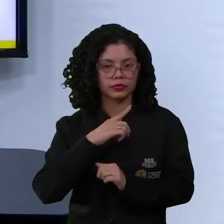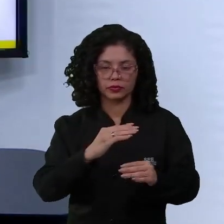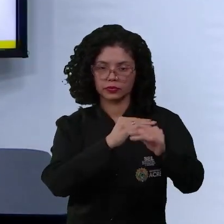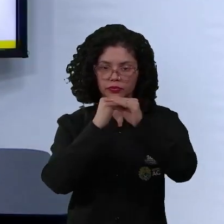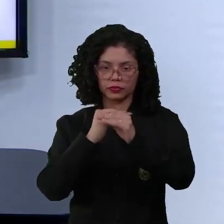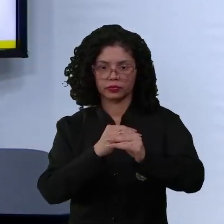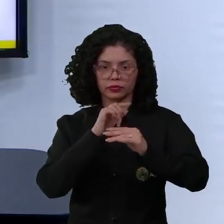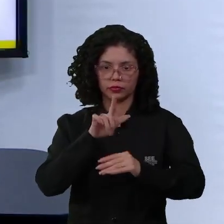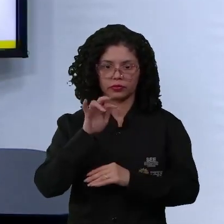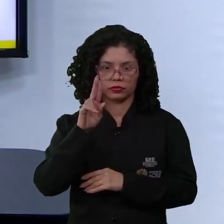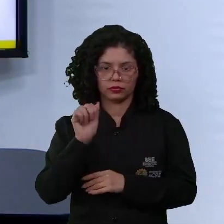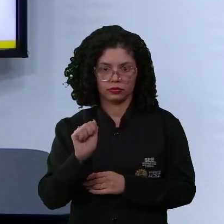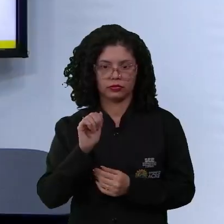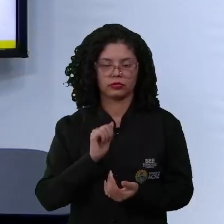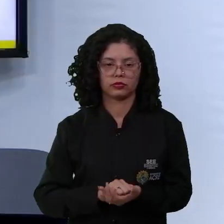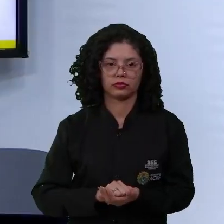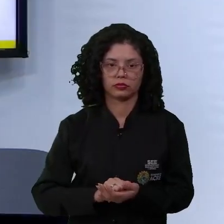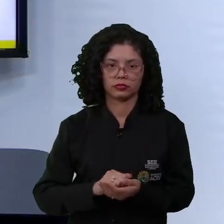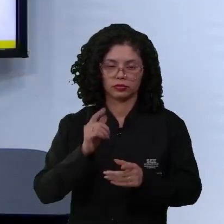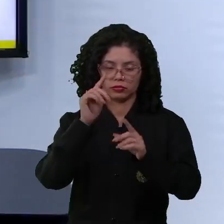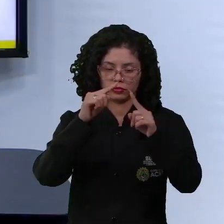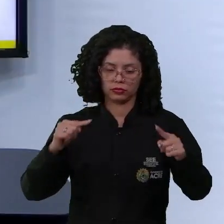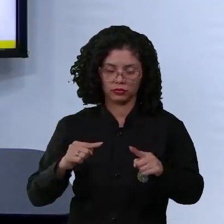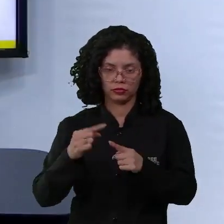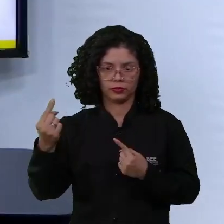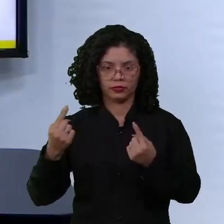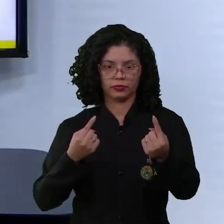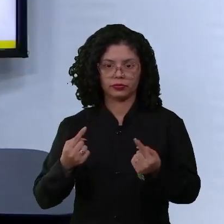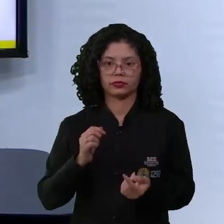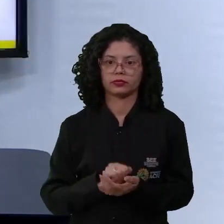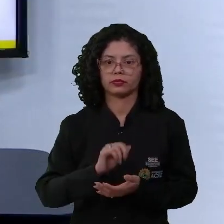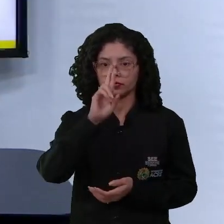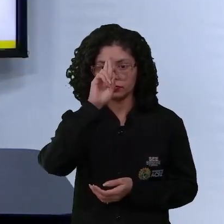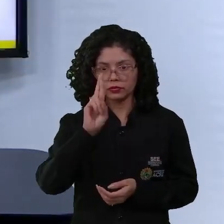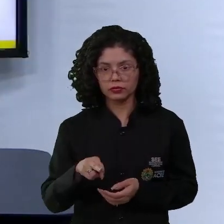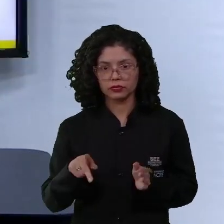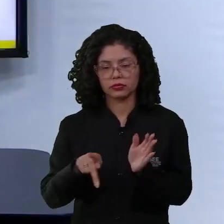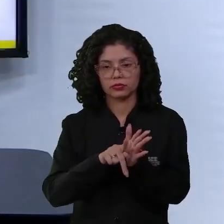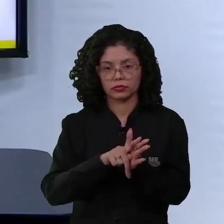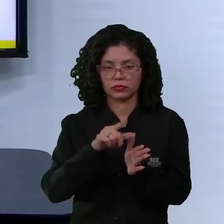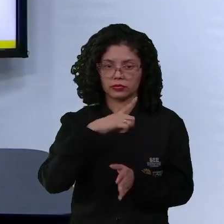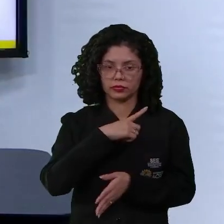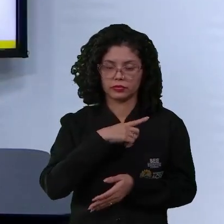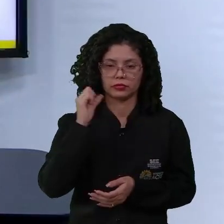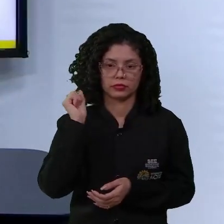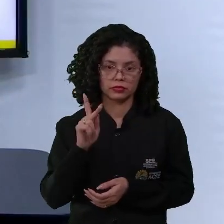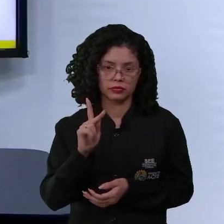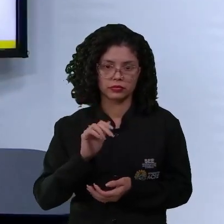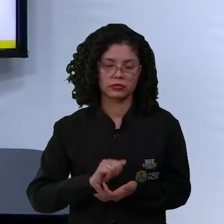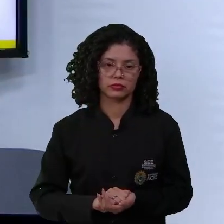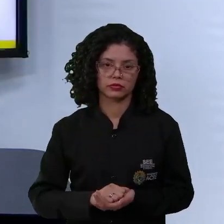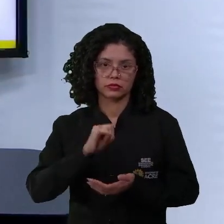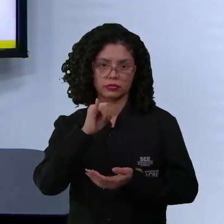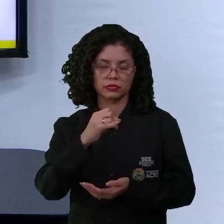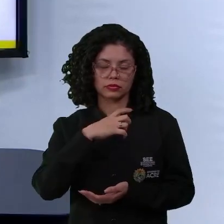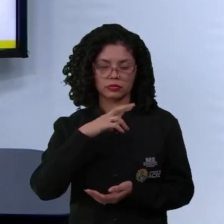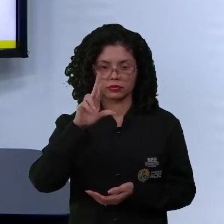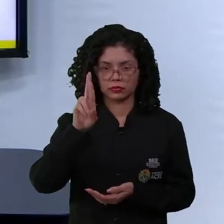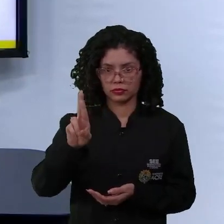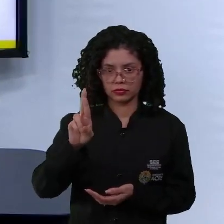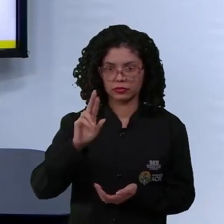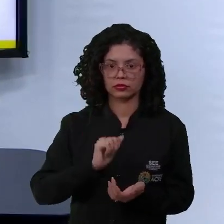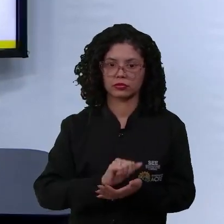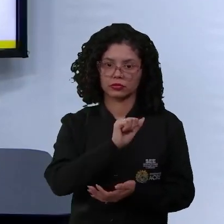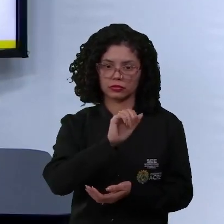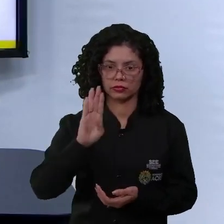no lado de um triângulo para o outro é a razão entre eles, ok? Então, se eu faço a razão do lado